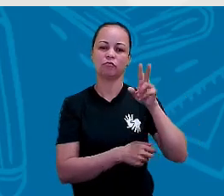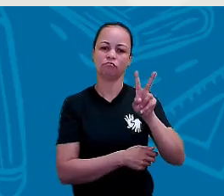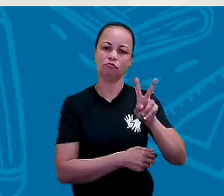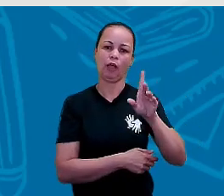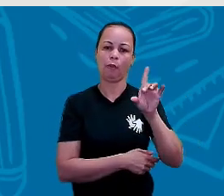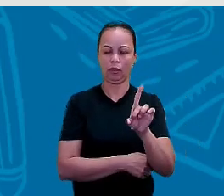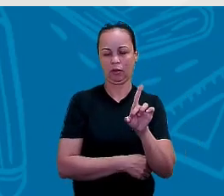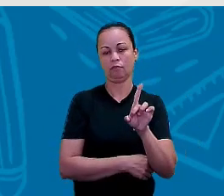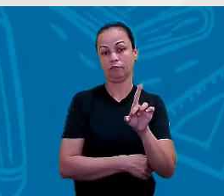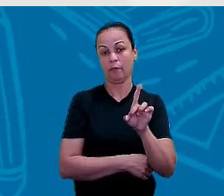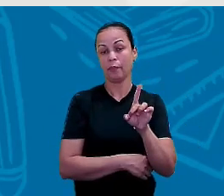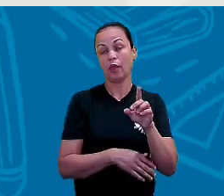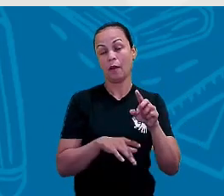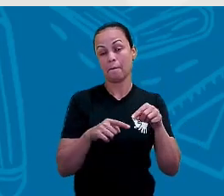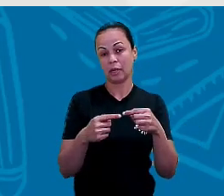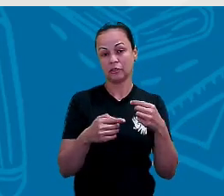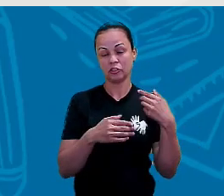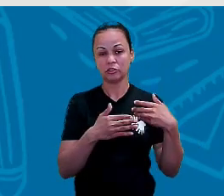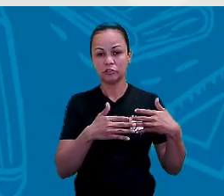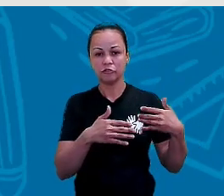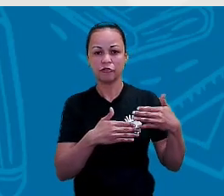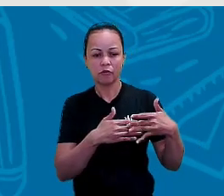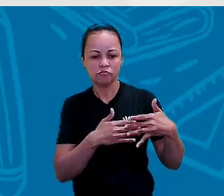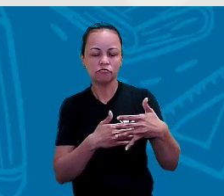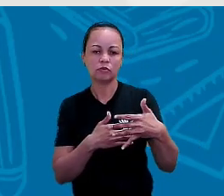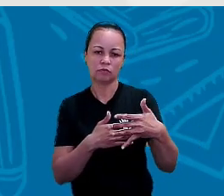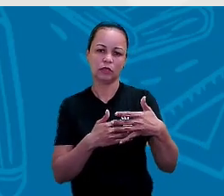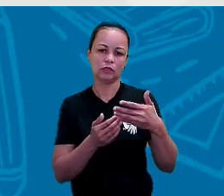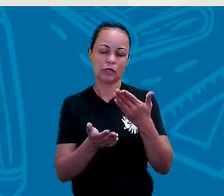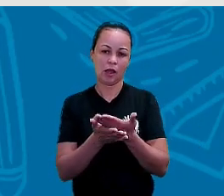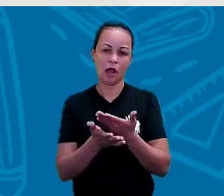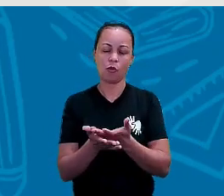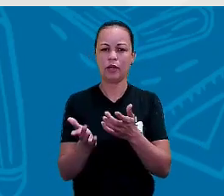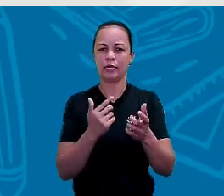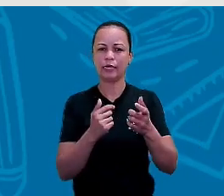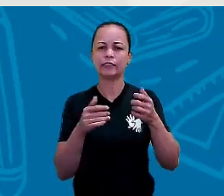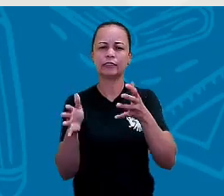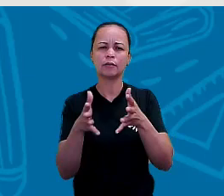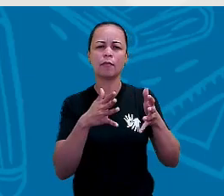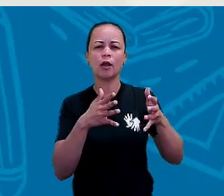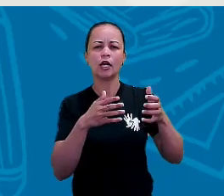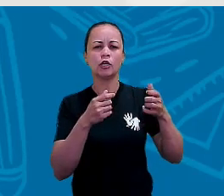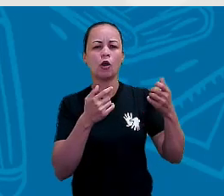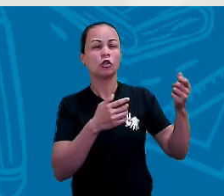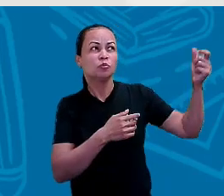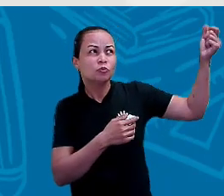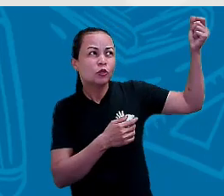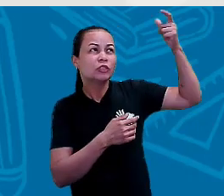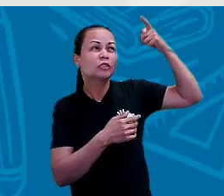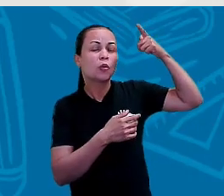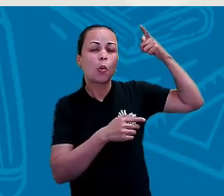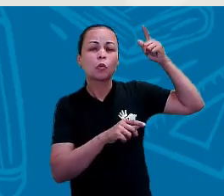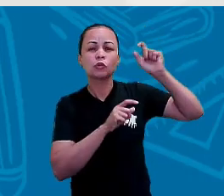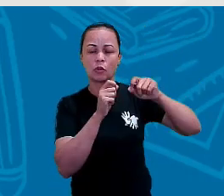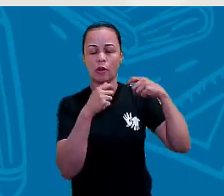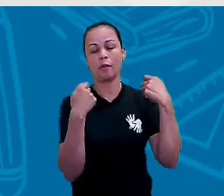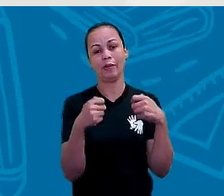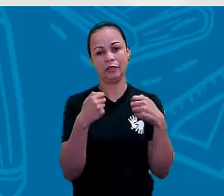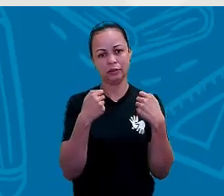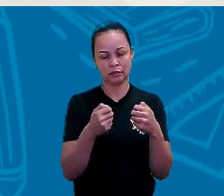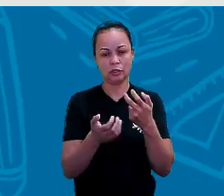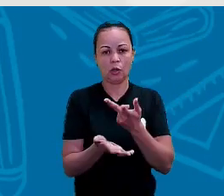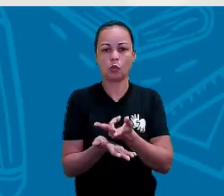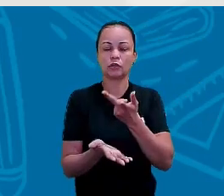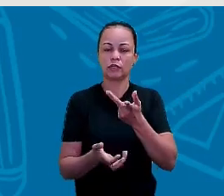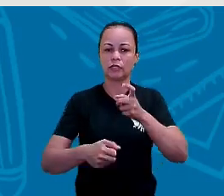Agora, obviamente, a gente vai ver mais adiante na nossa aula que esse banho de sol, essa exposição ao sol, ela precisa